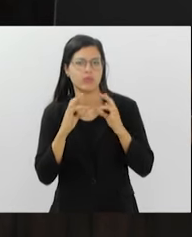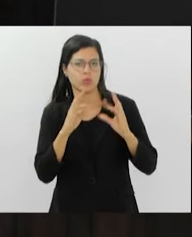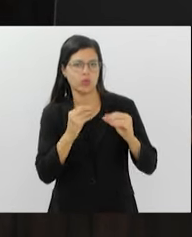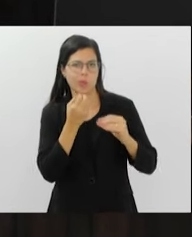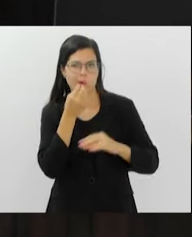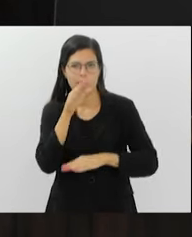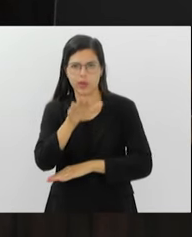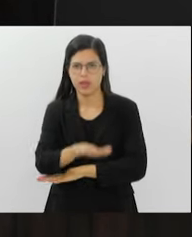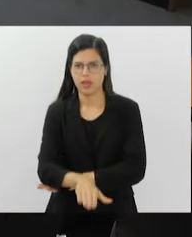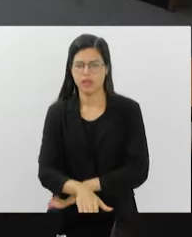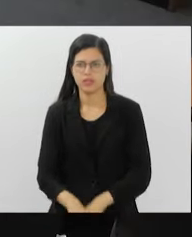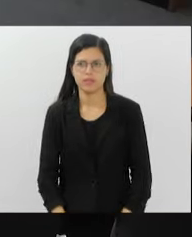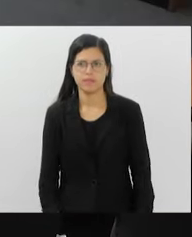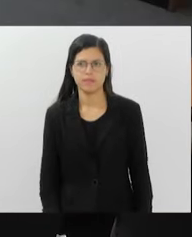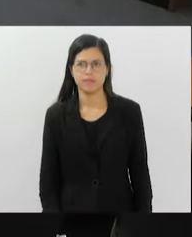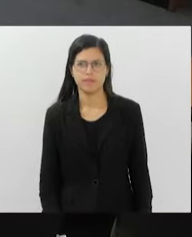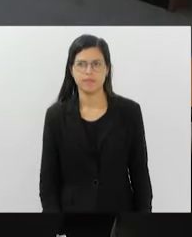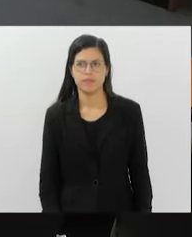ótima tarde